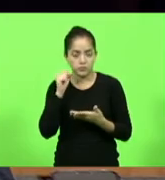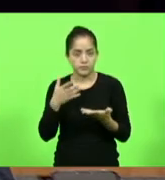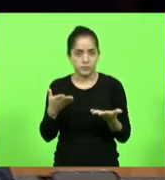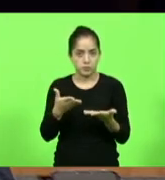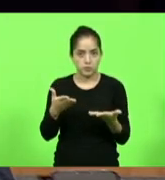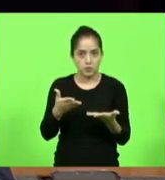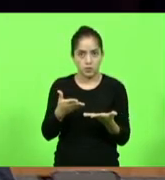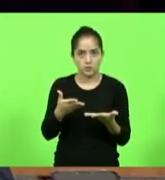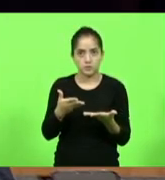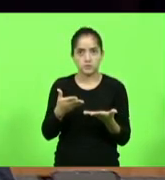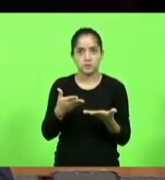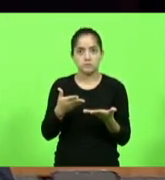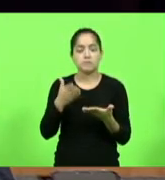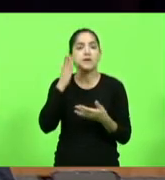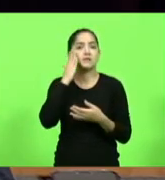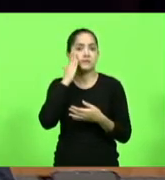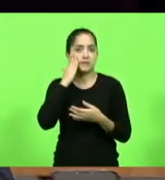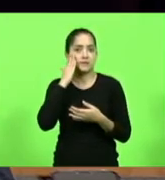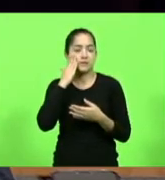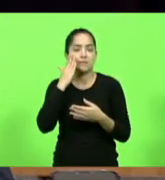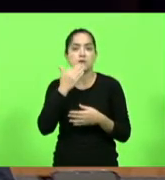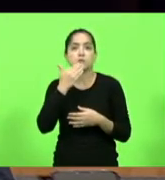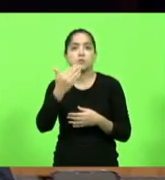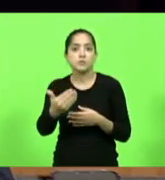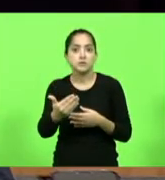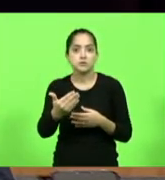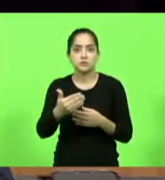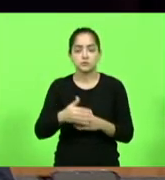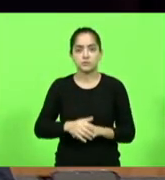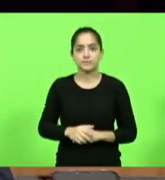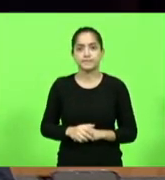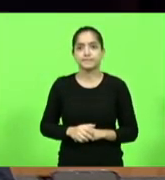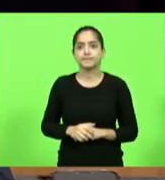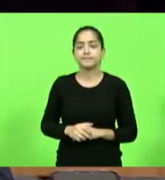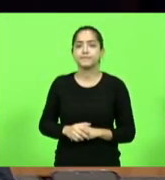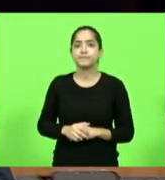sim, ficará sabendo desse pedido.